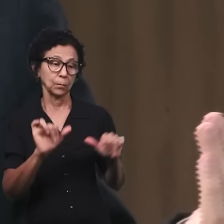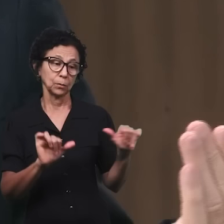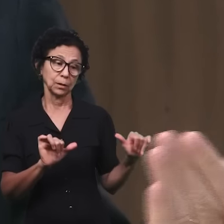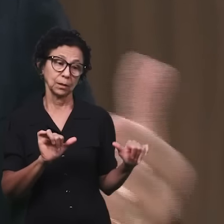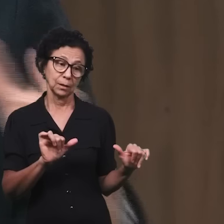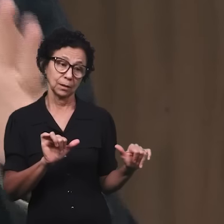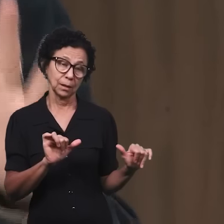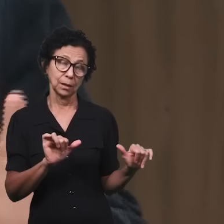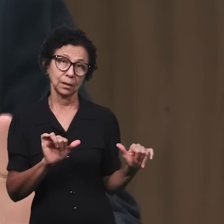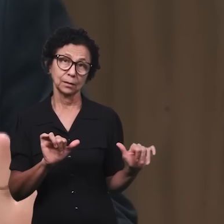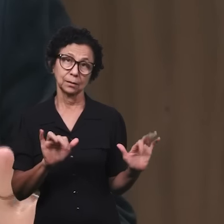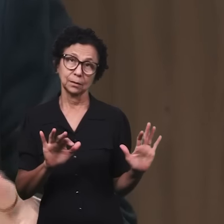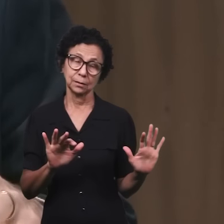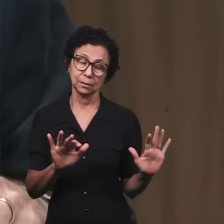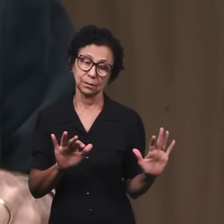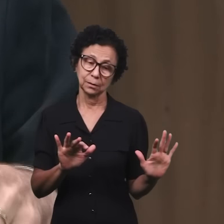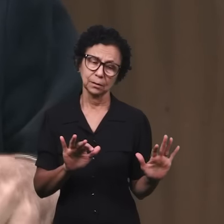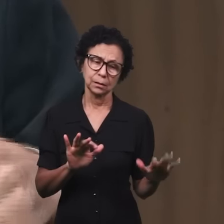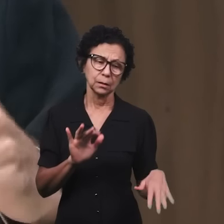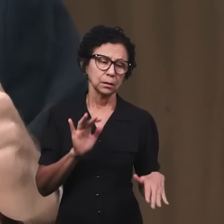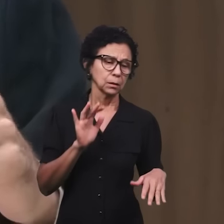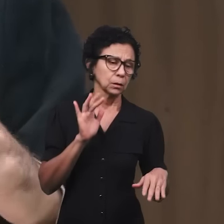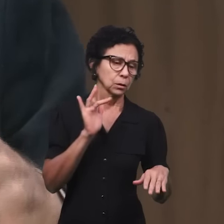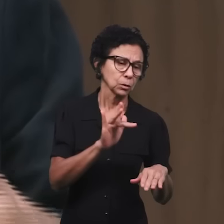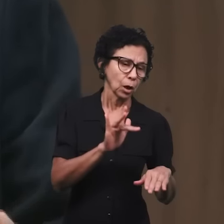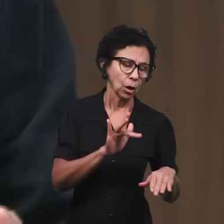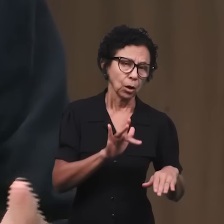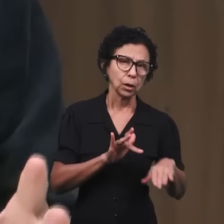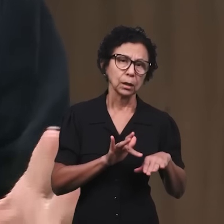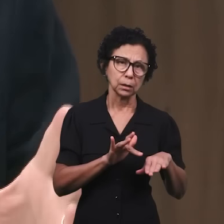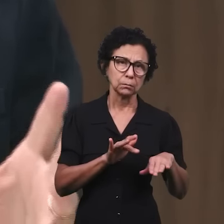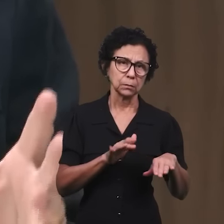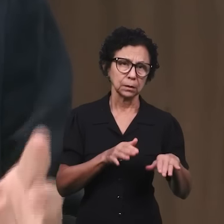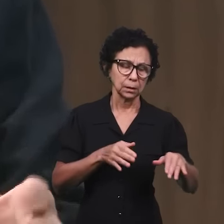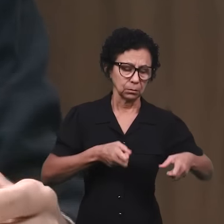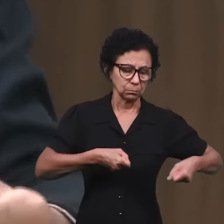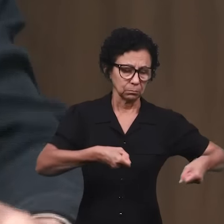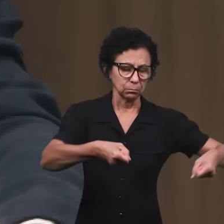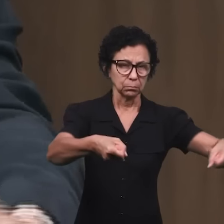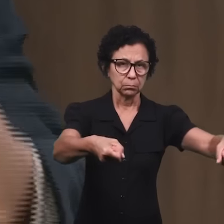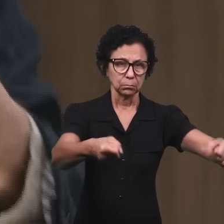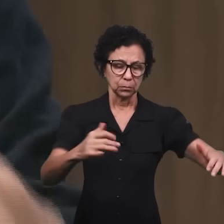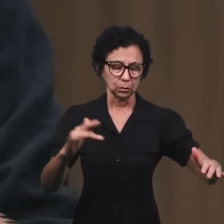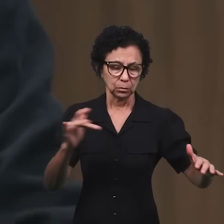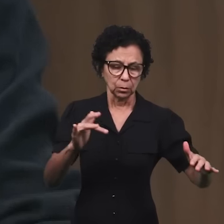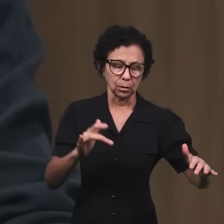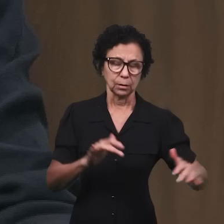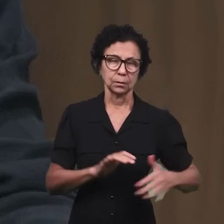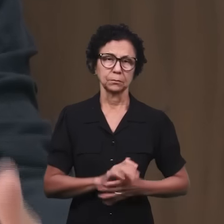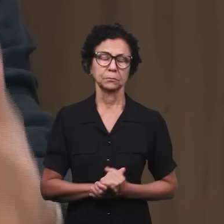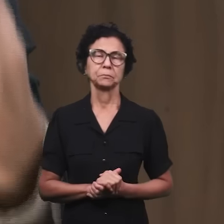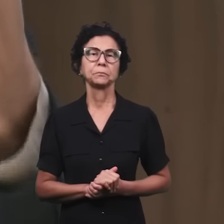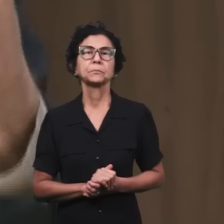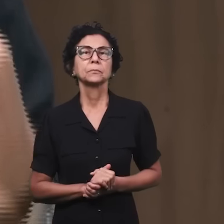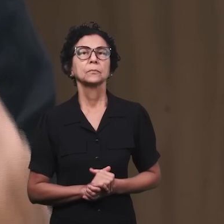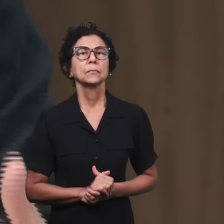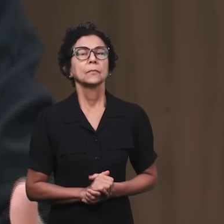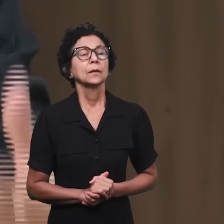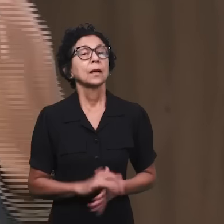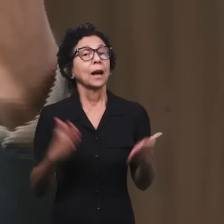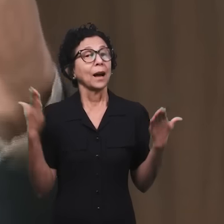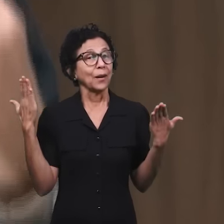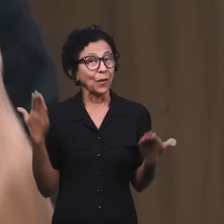a ela: não chores, toca no esquife. Então, todo esse processo agora é o reverso. É para trazer vida, é